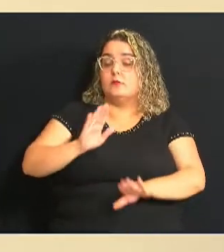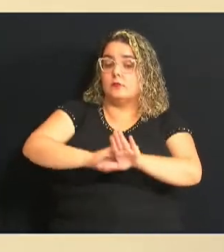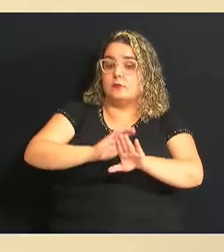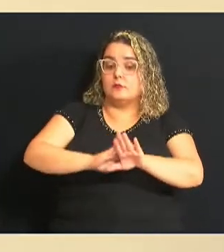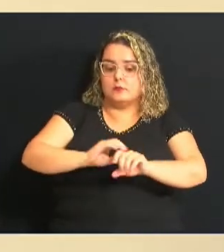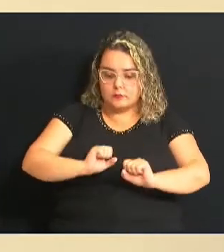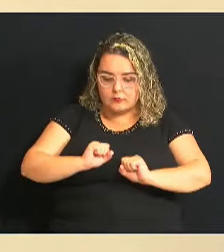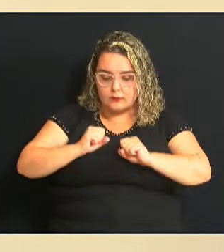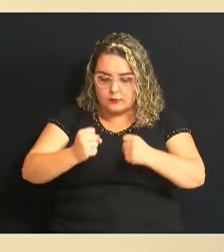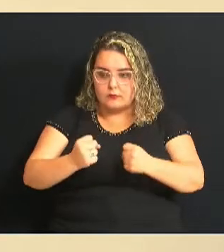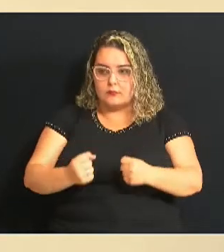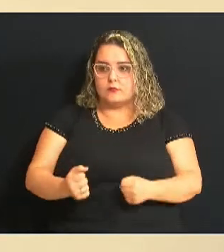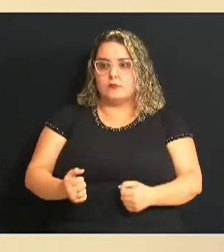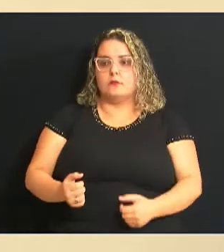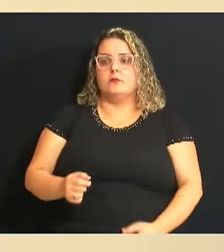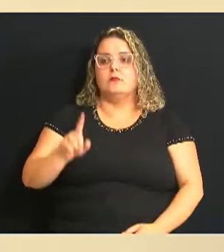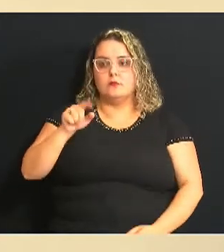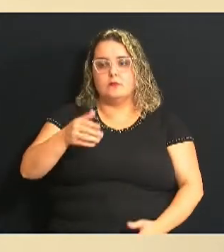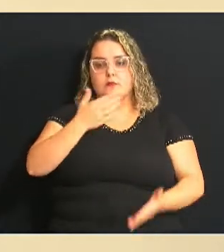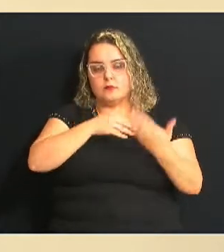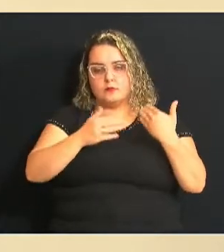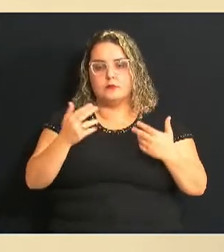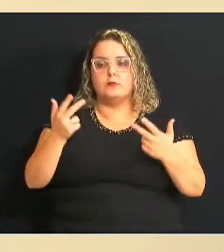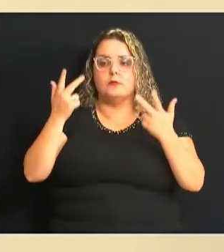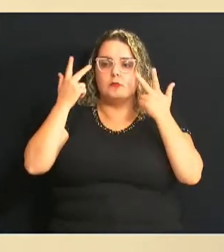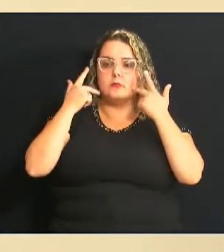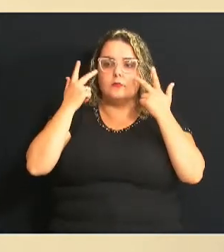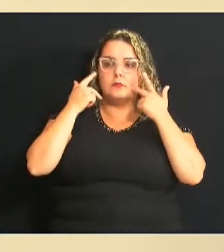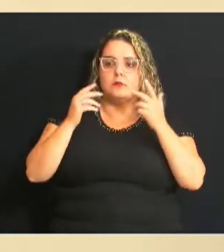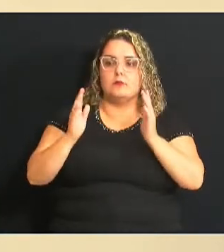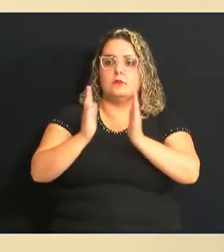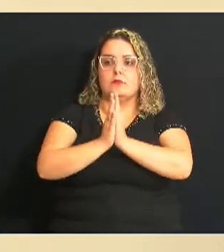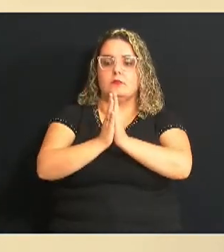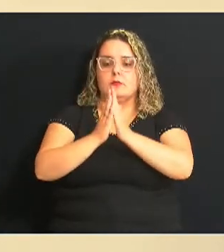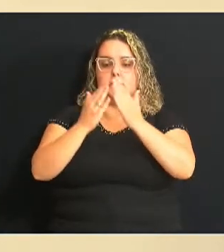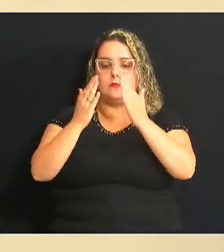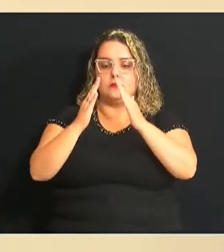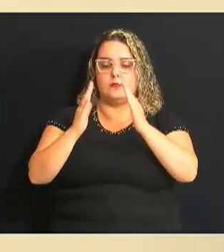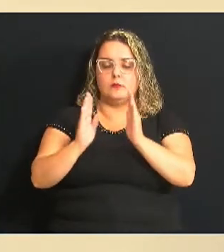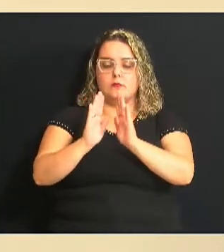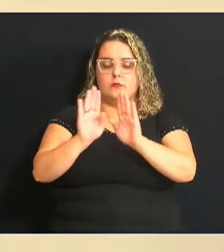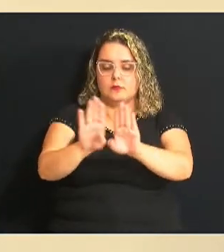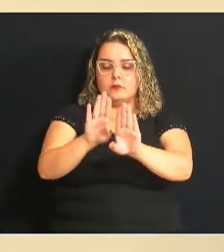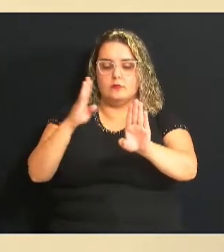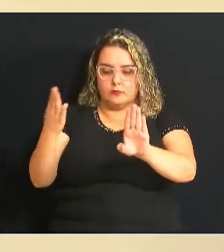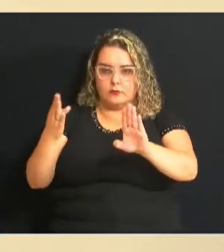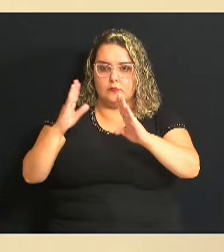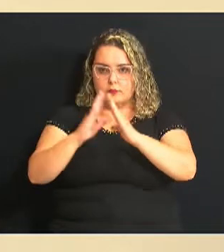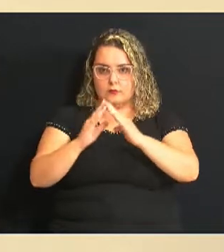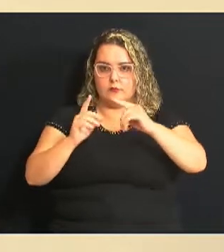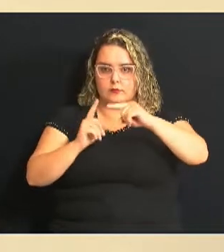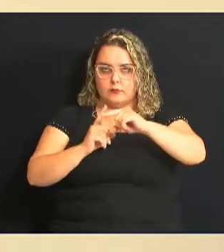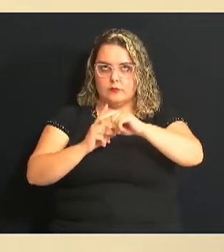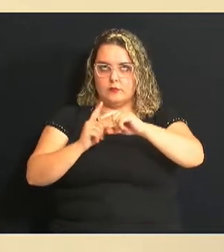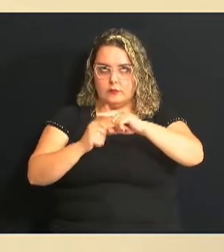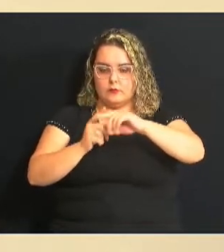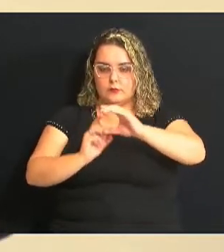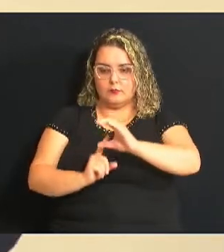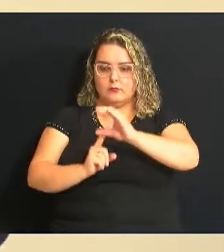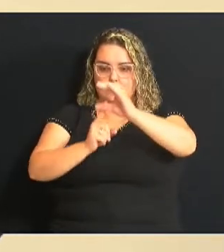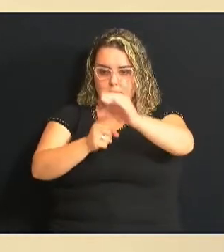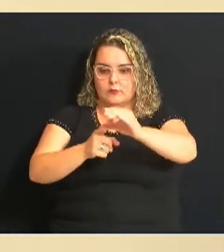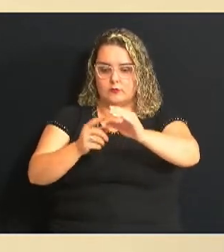professores colocassem na porta das catedrais qual é a tese que